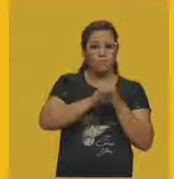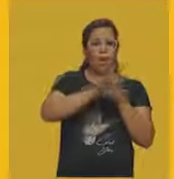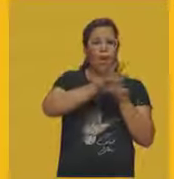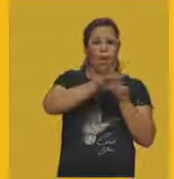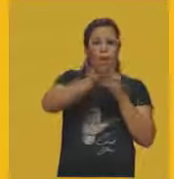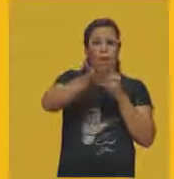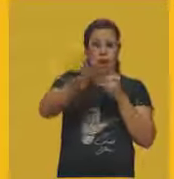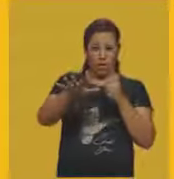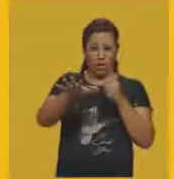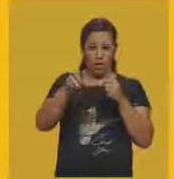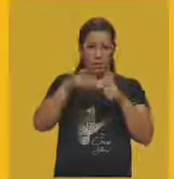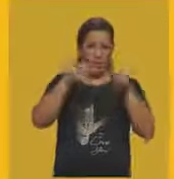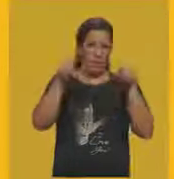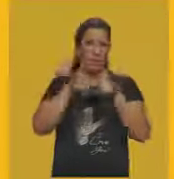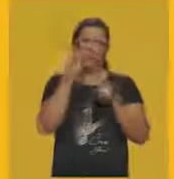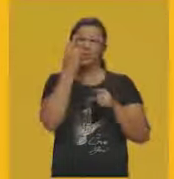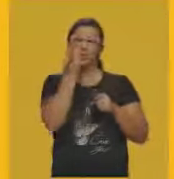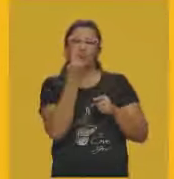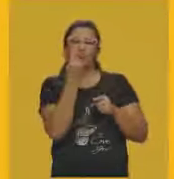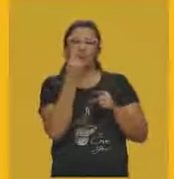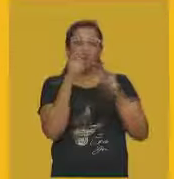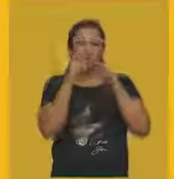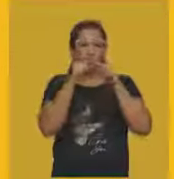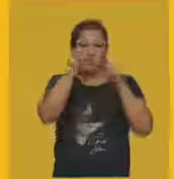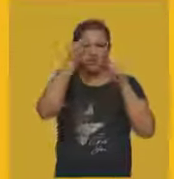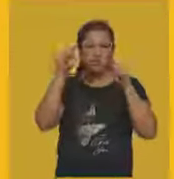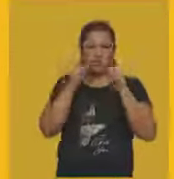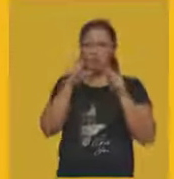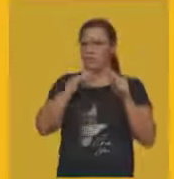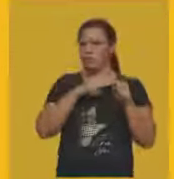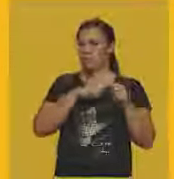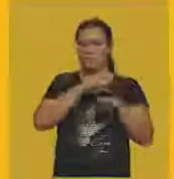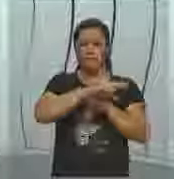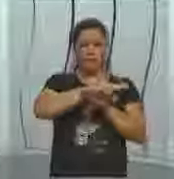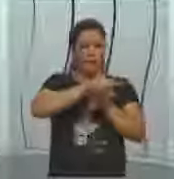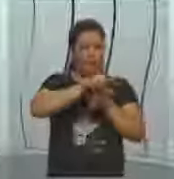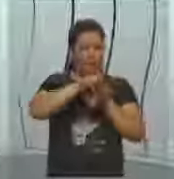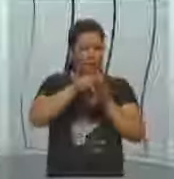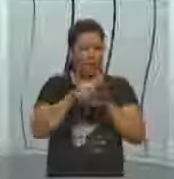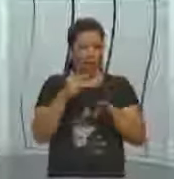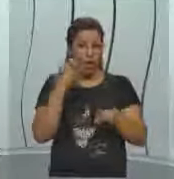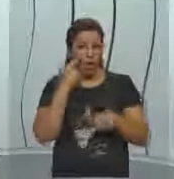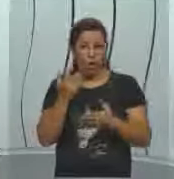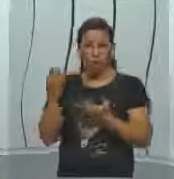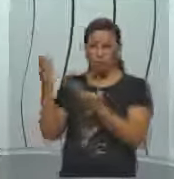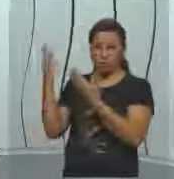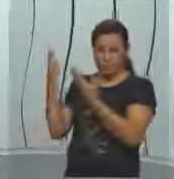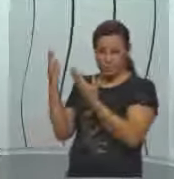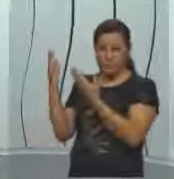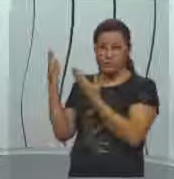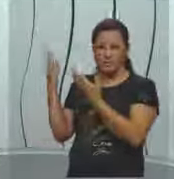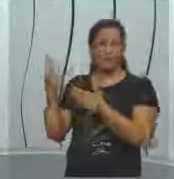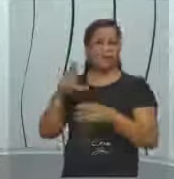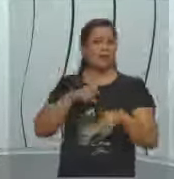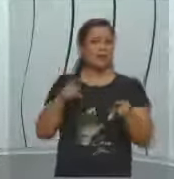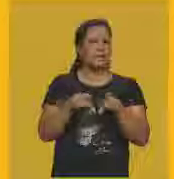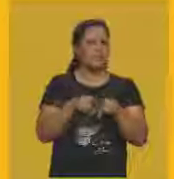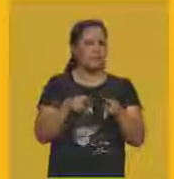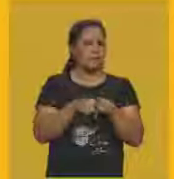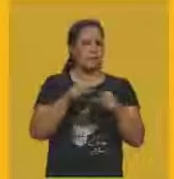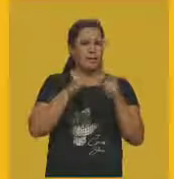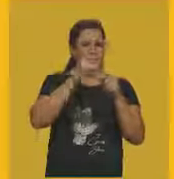um elemento ou um tipo de elemento. Aqui eu tenho resistências, tenho capacitores, tenho